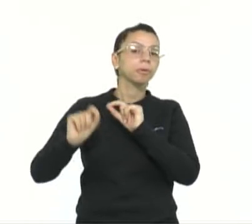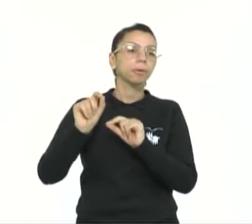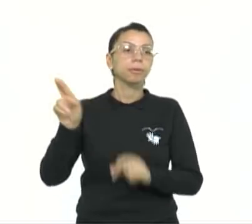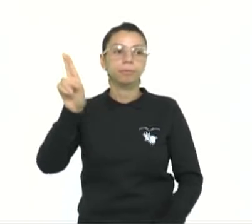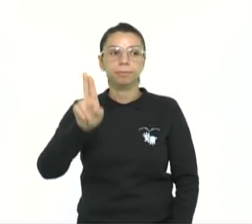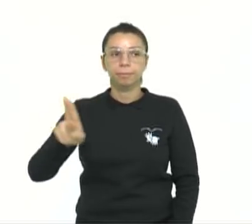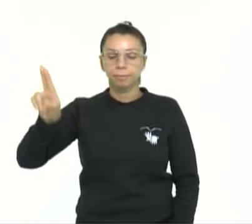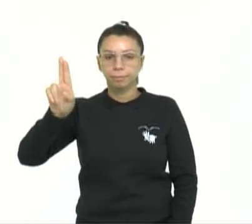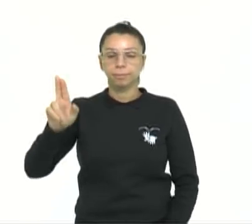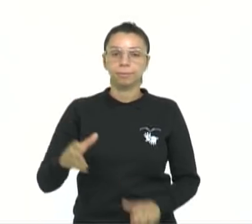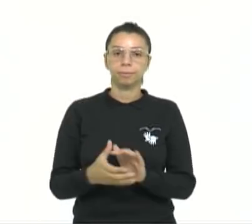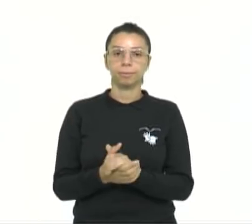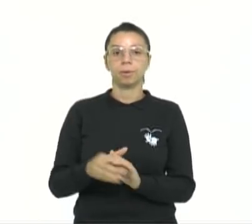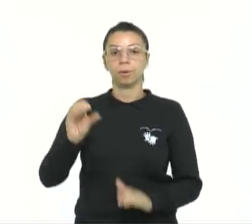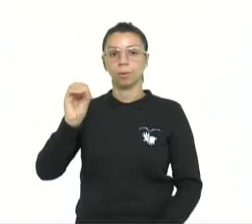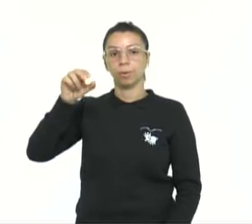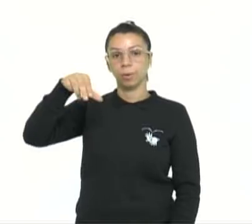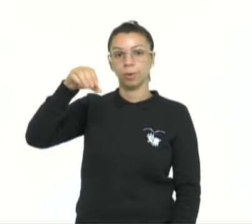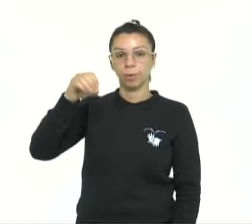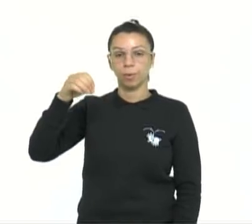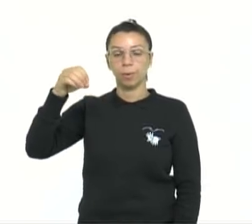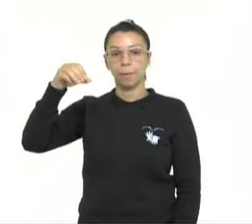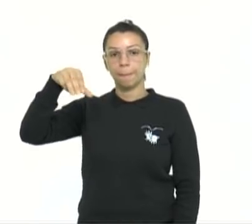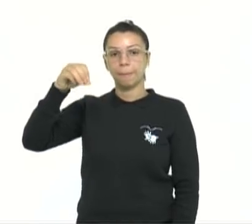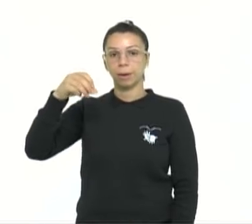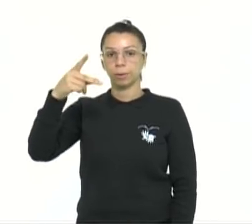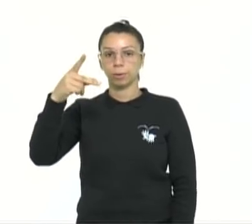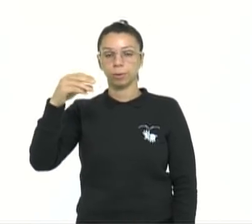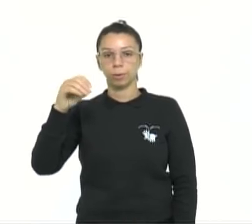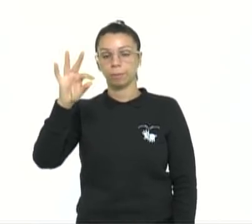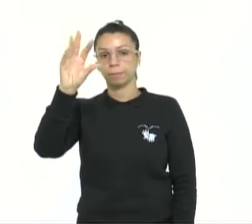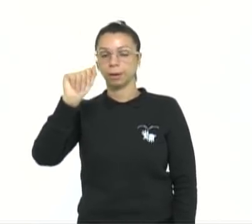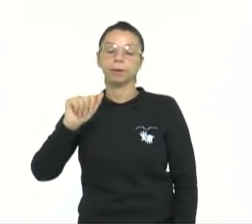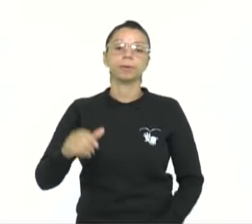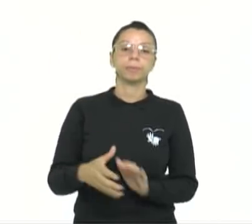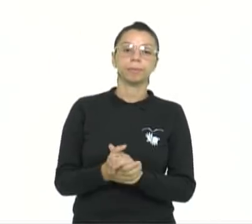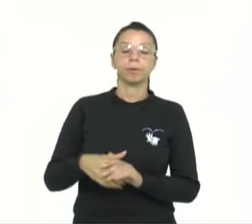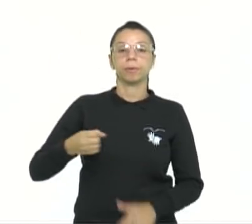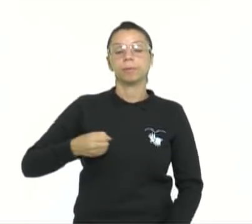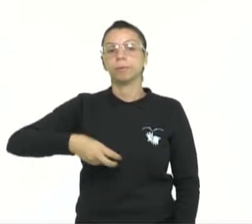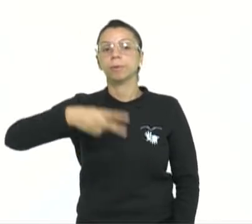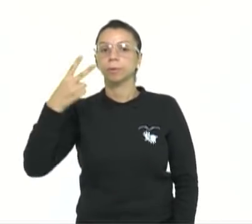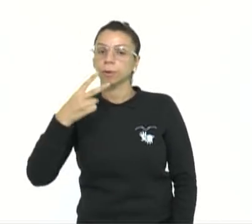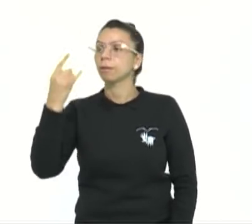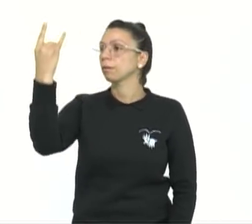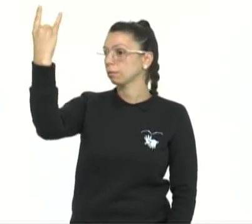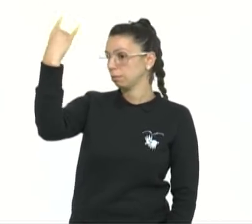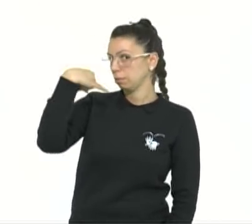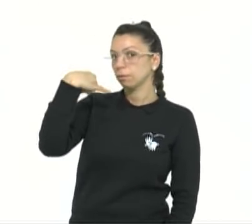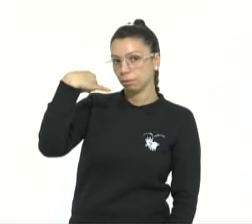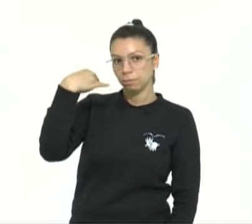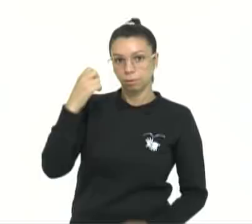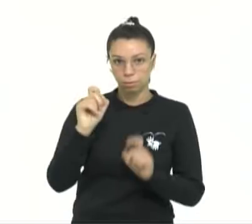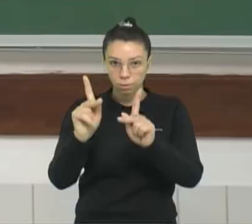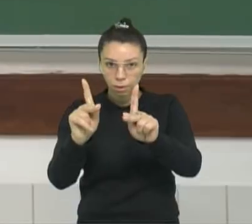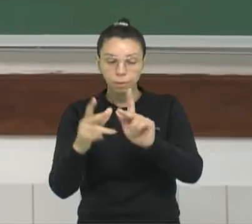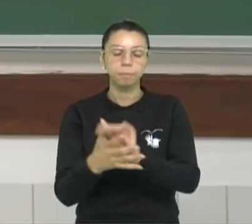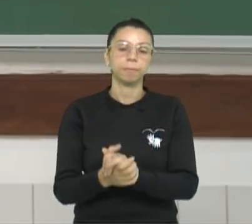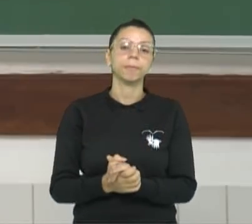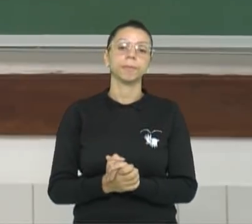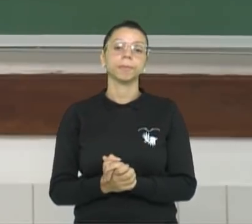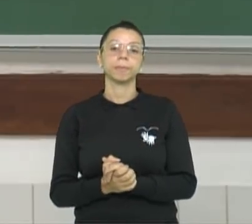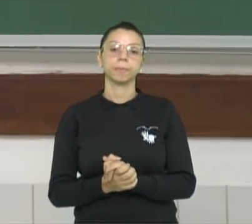utiliza? Onomatopeia. E número 2, a deficiência dele, ele não enxerga, ele é cego, certo?